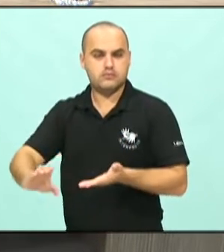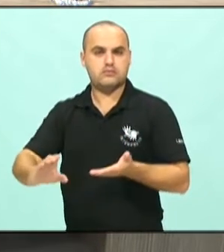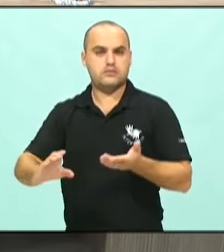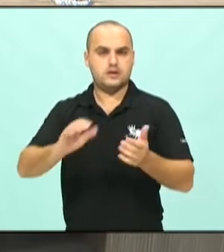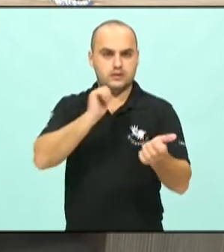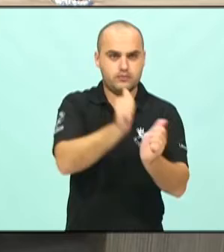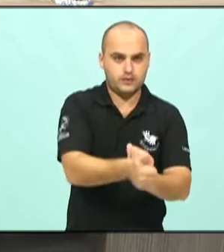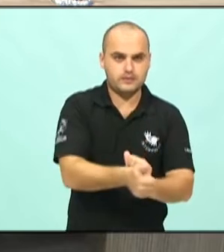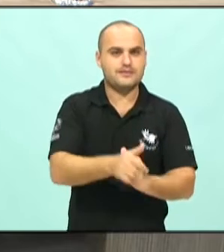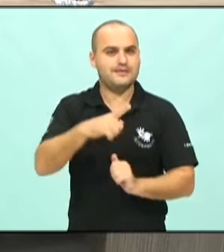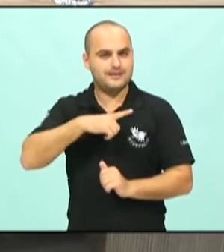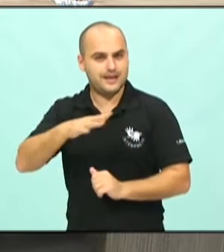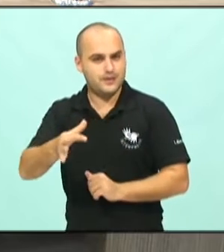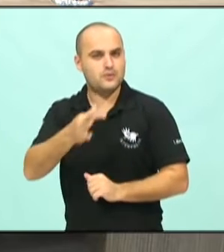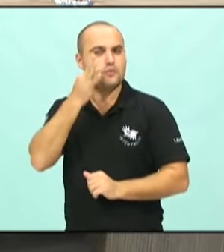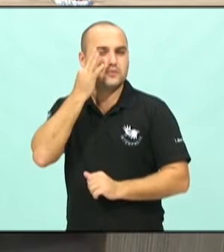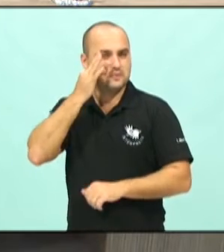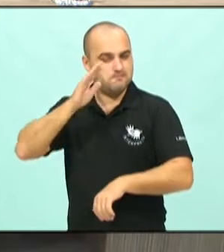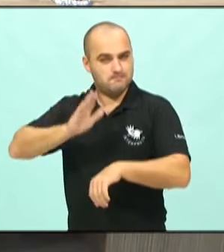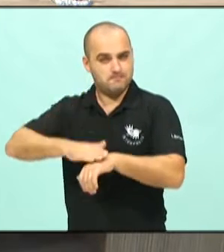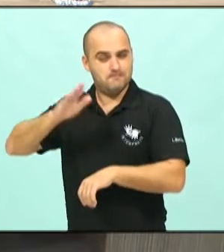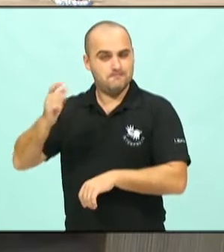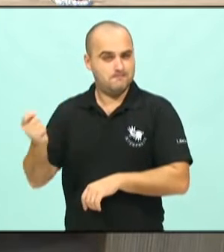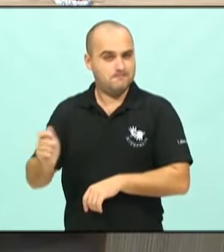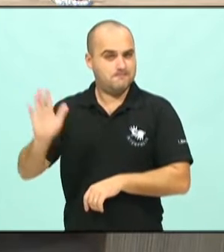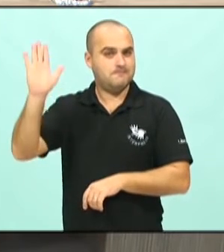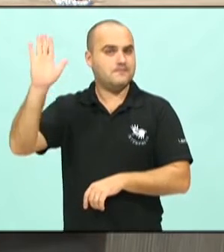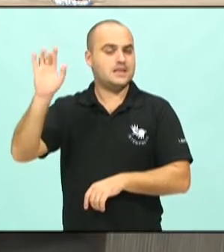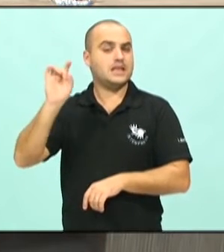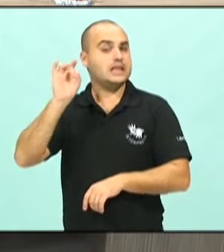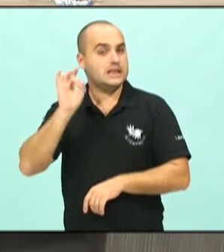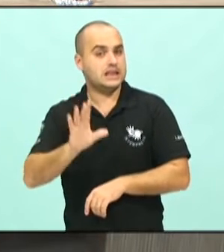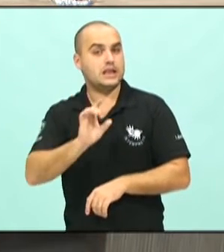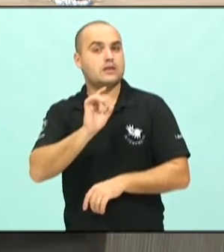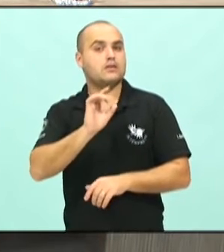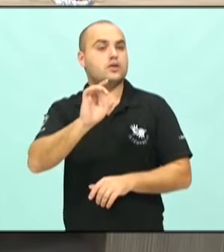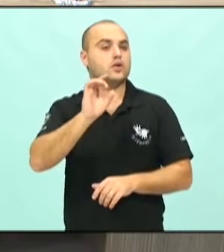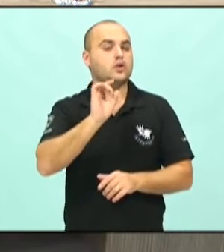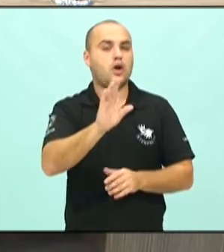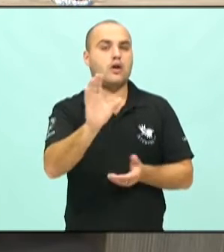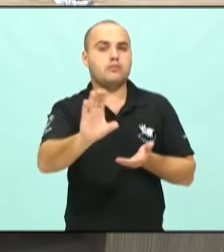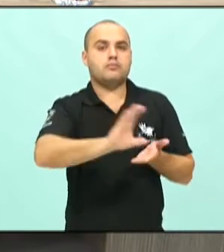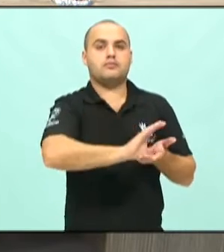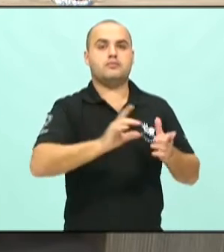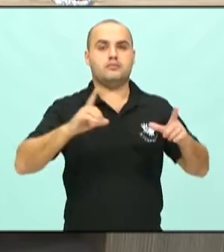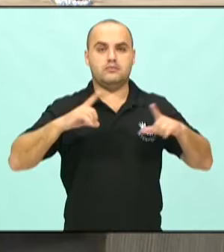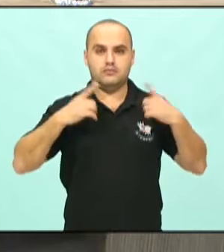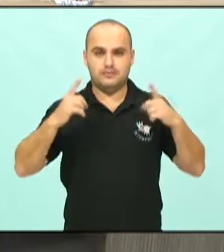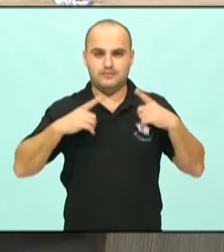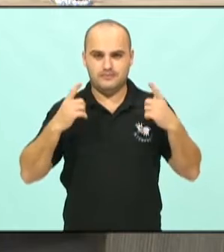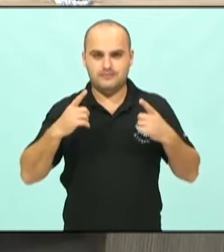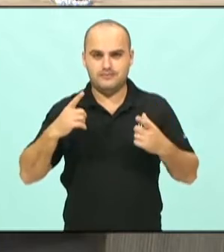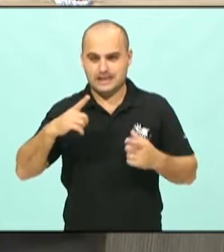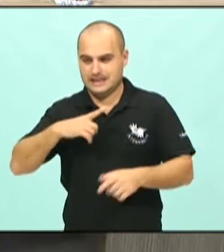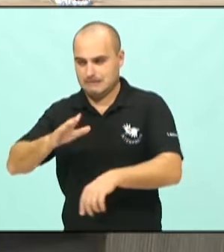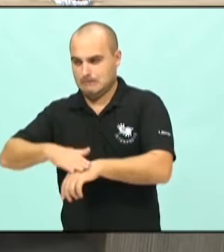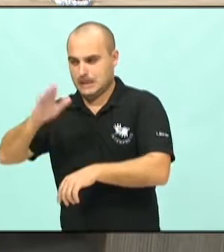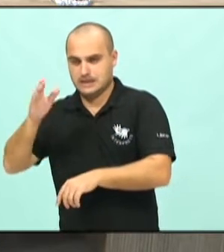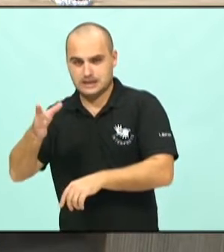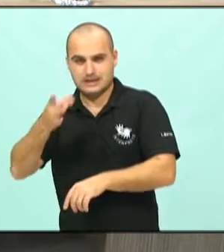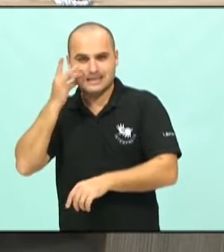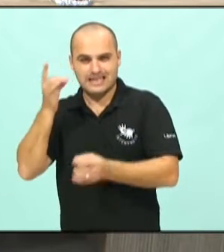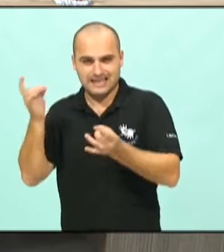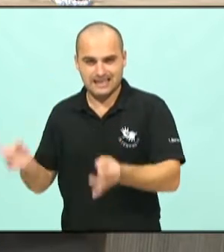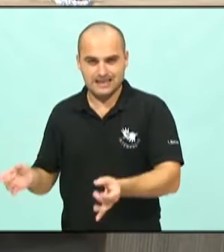tem um custo bem maior do que se investir apenas no lazer, no esporte de recreação. Então,